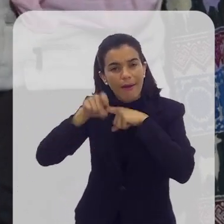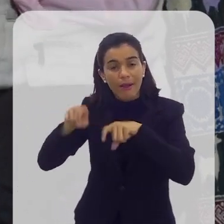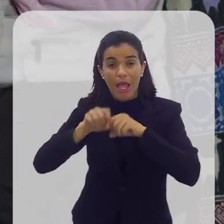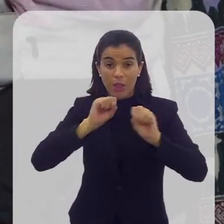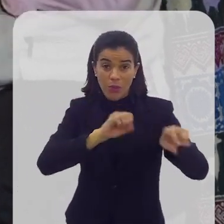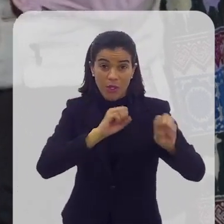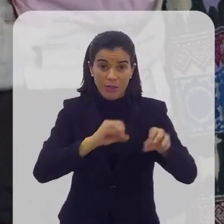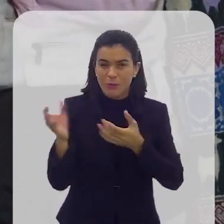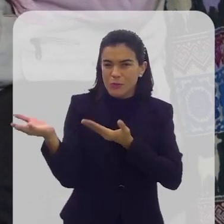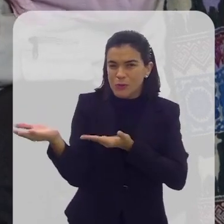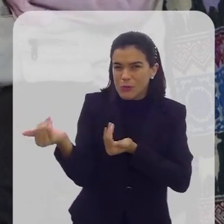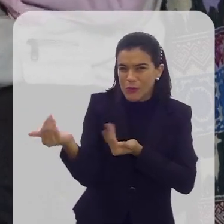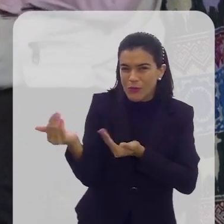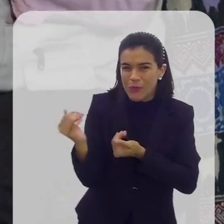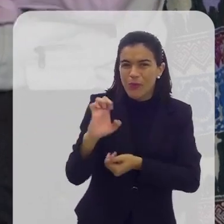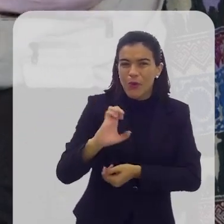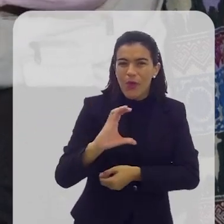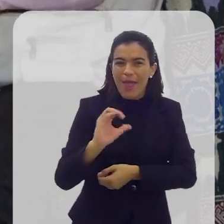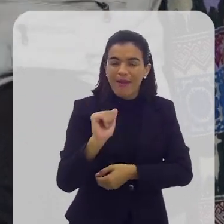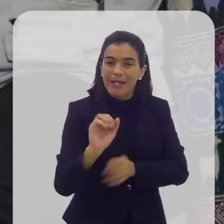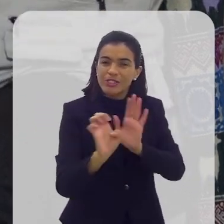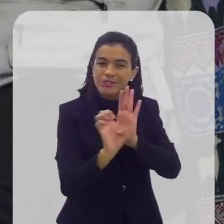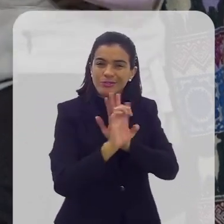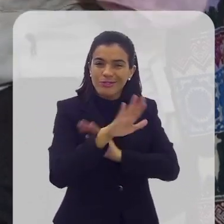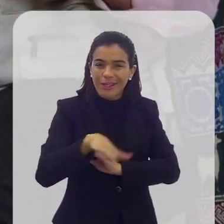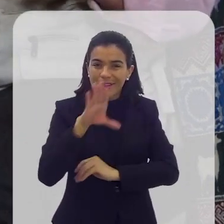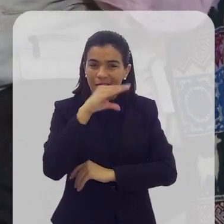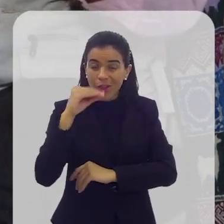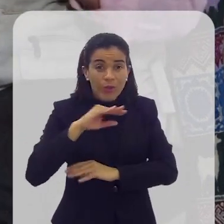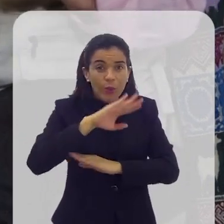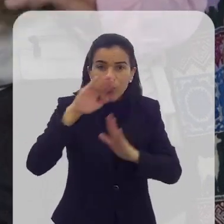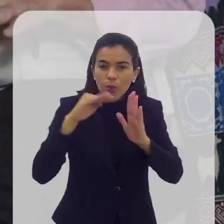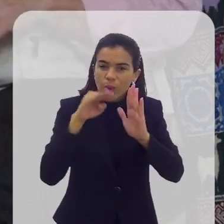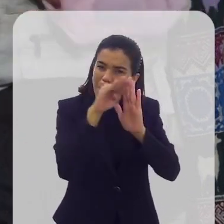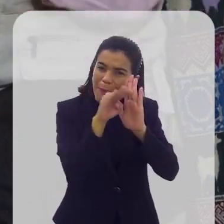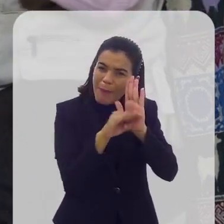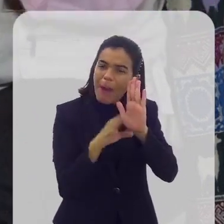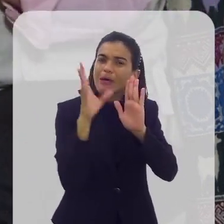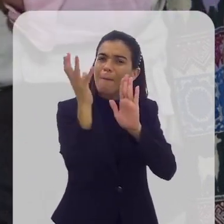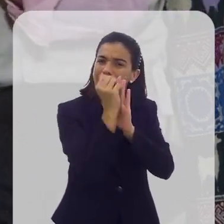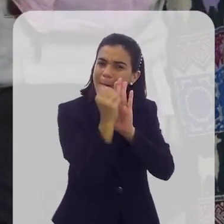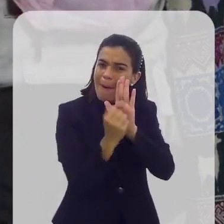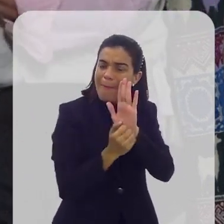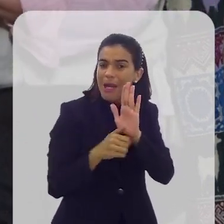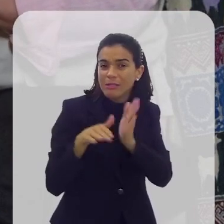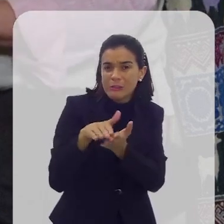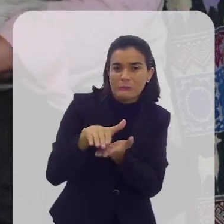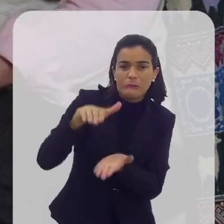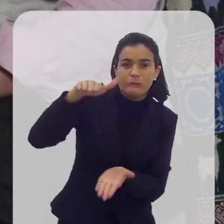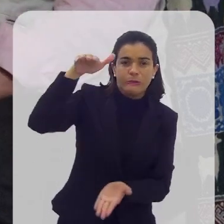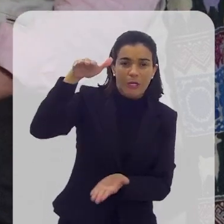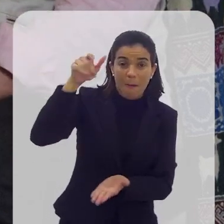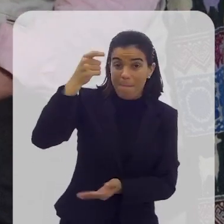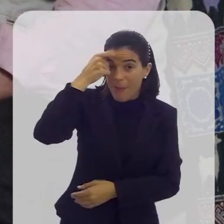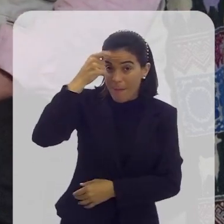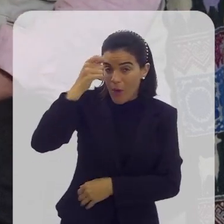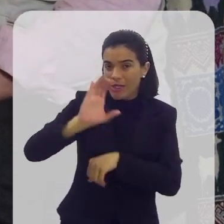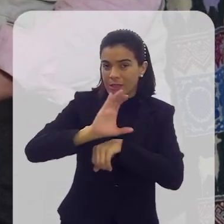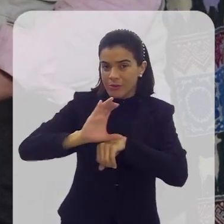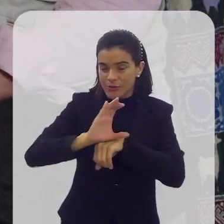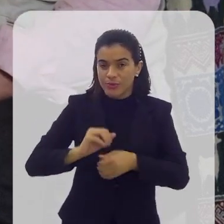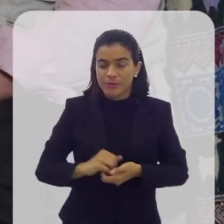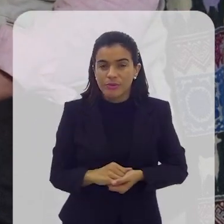temos uma coleção que é fabulosa, é importantíssima, que é a coleção Canudos. São 69